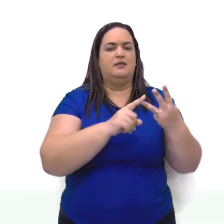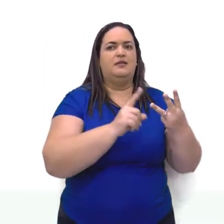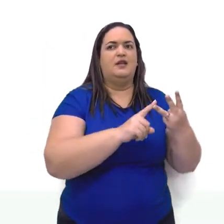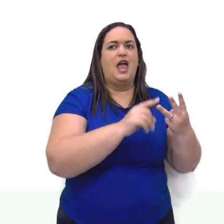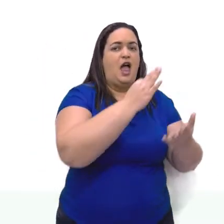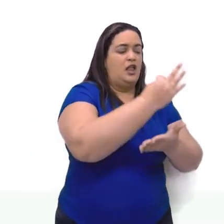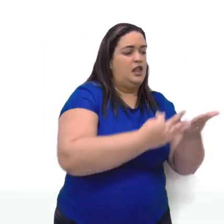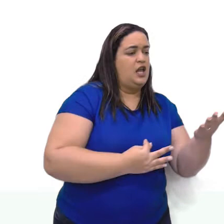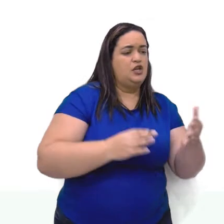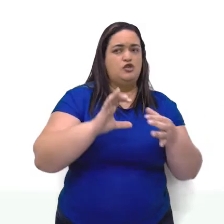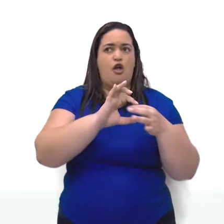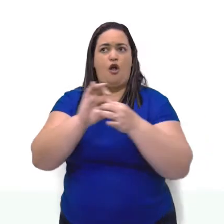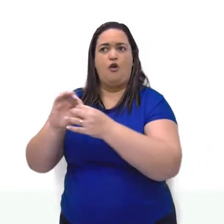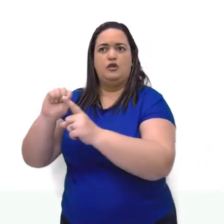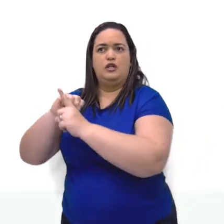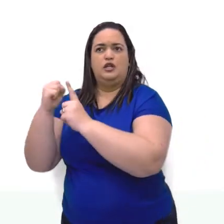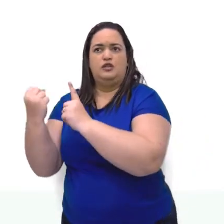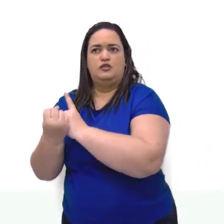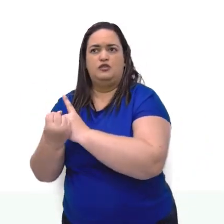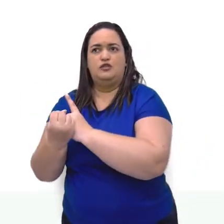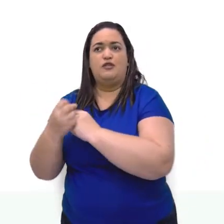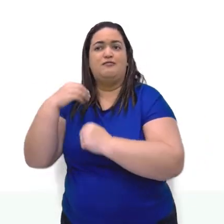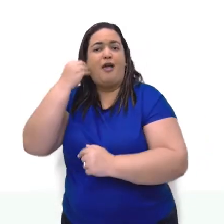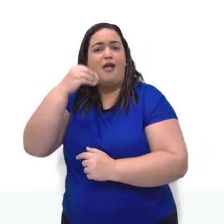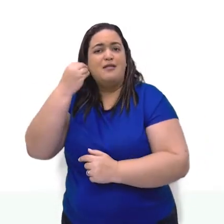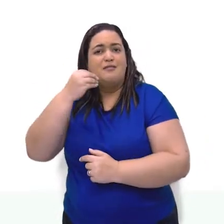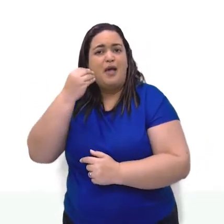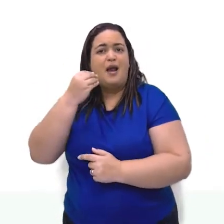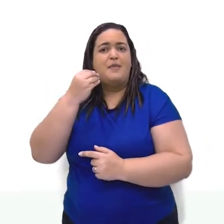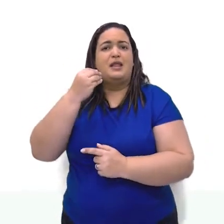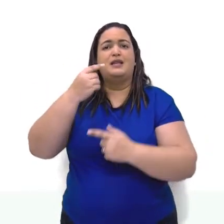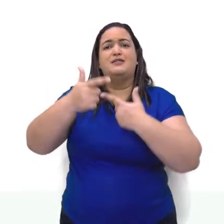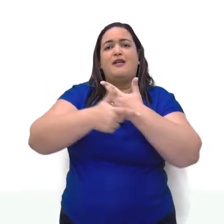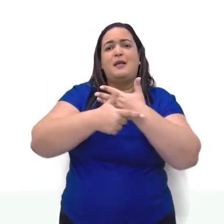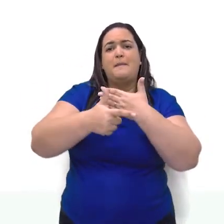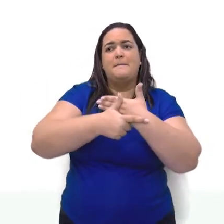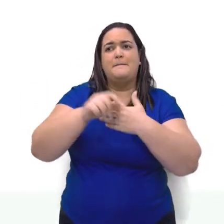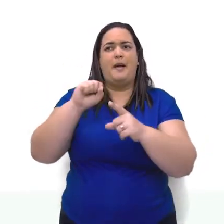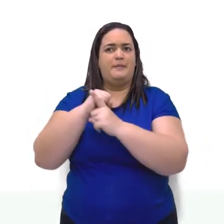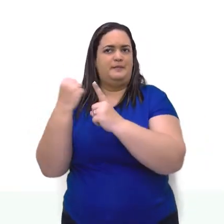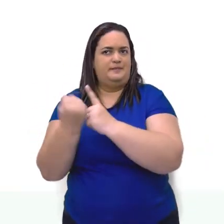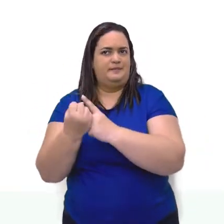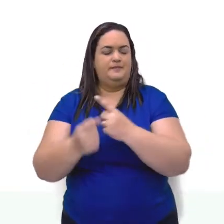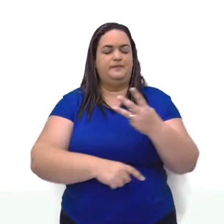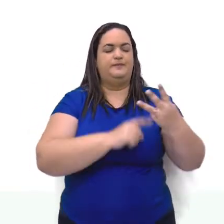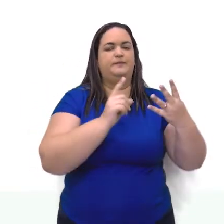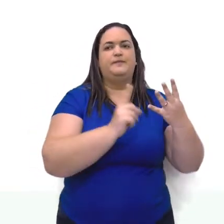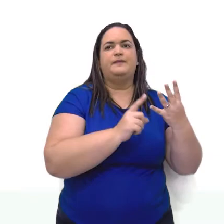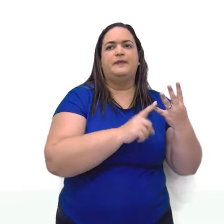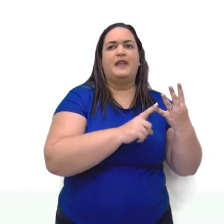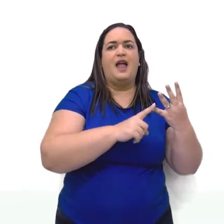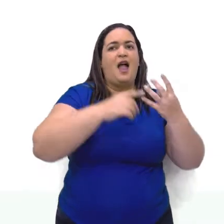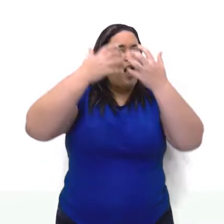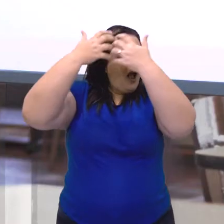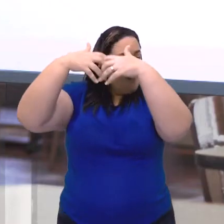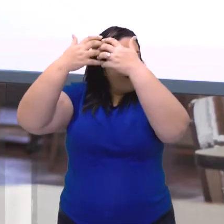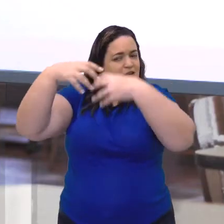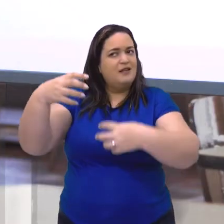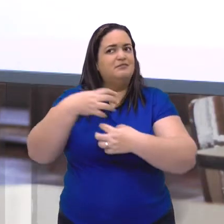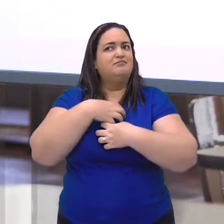contexto social e experimentação de papéis sociais, refletimos sobre os próprios